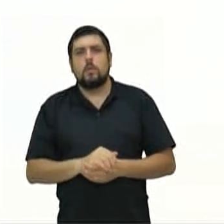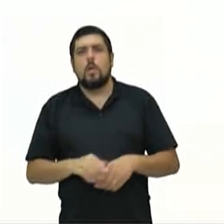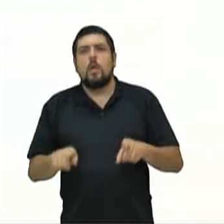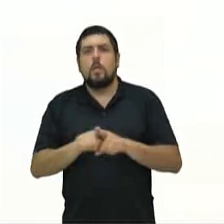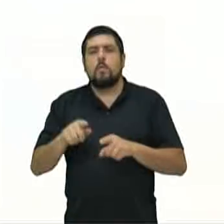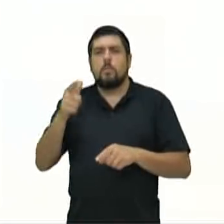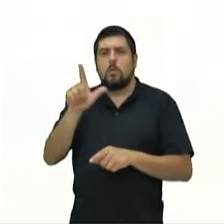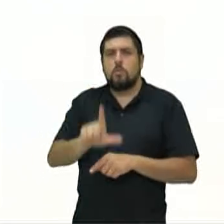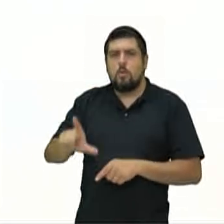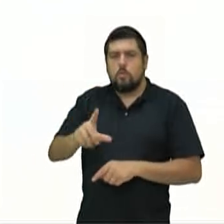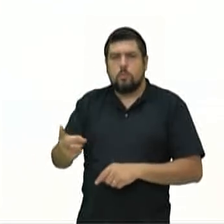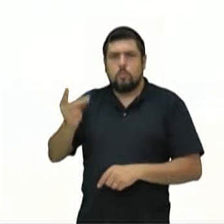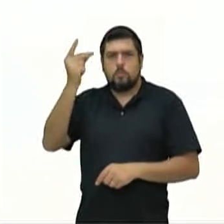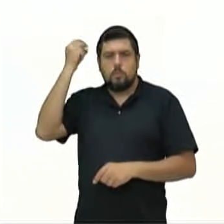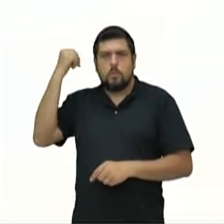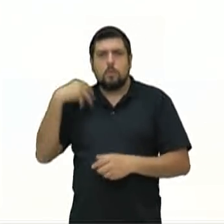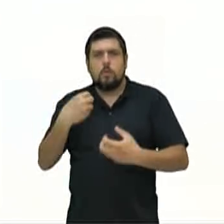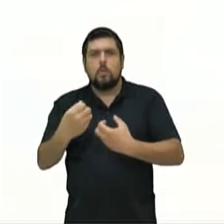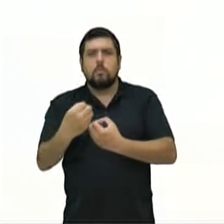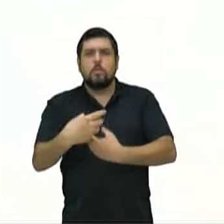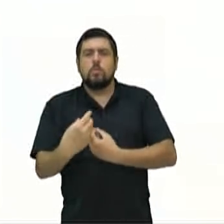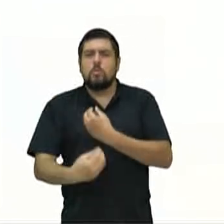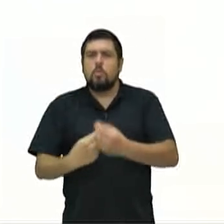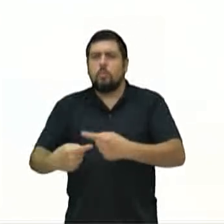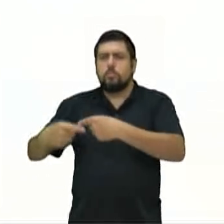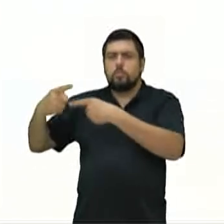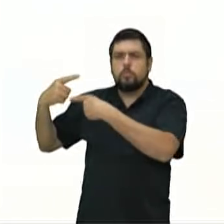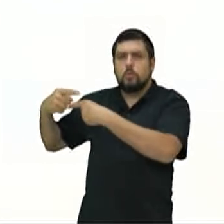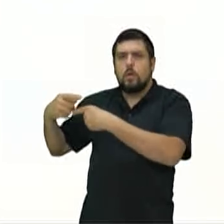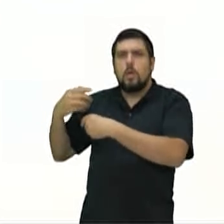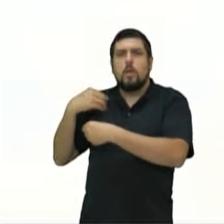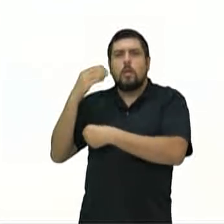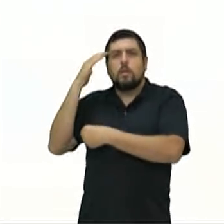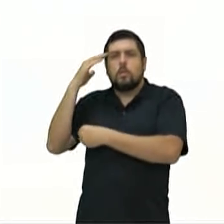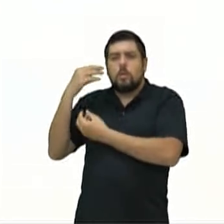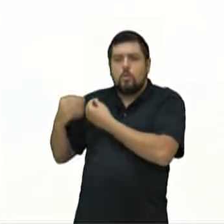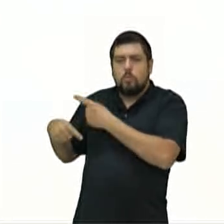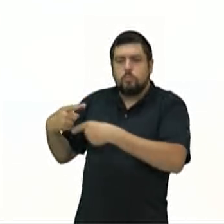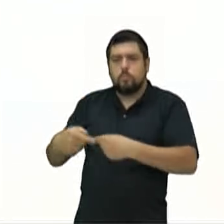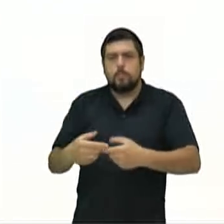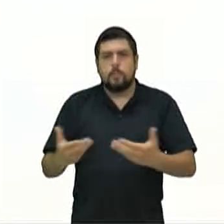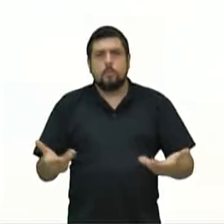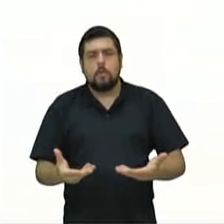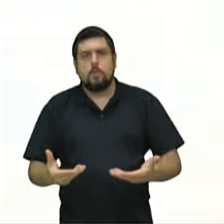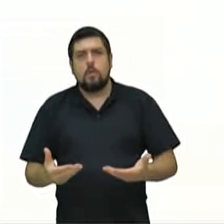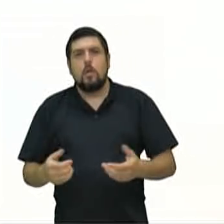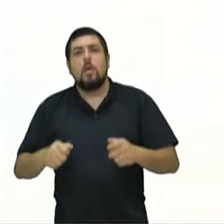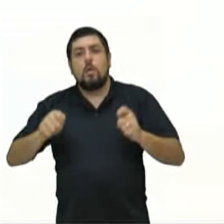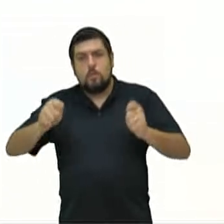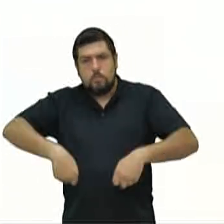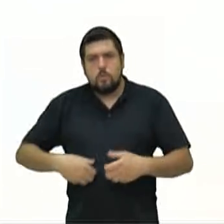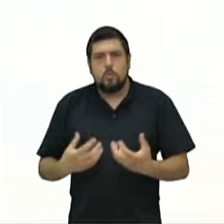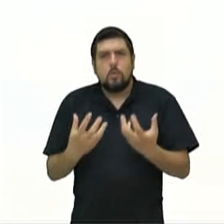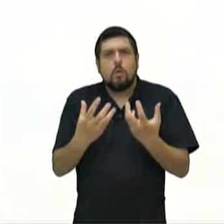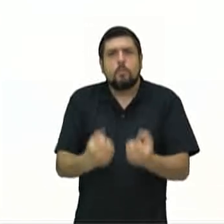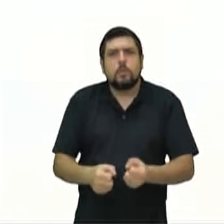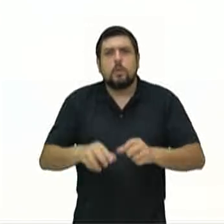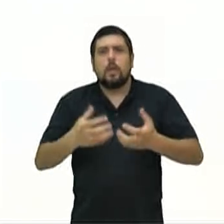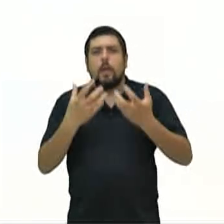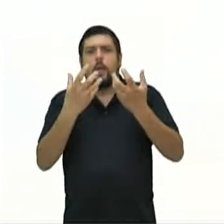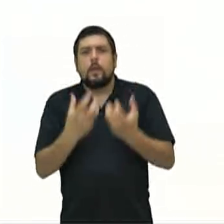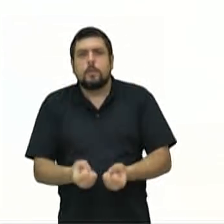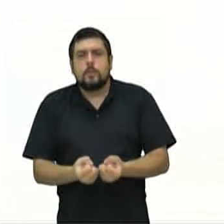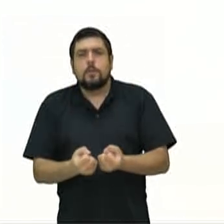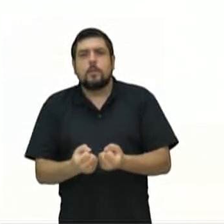outros tempos ensina o homem o seu passado, possibilitando maior compreensão do presente. Isso pode aumentar a aceitação das diferenças, o respeito